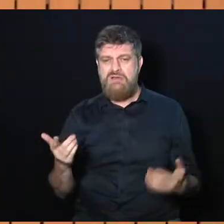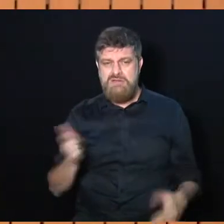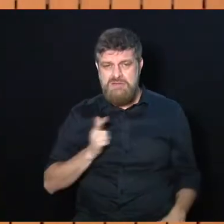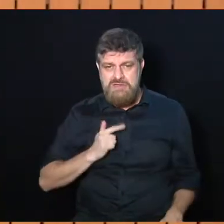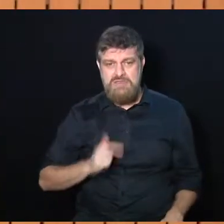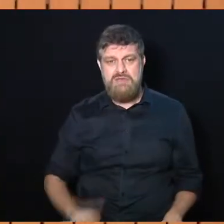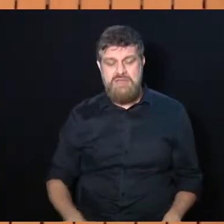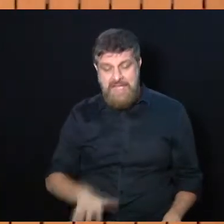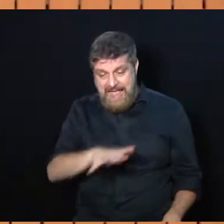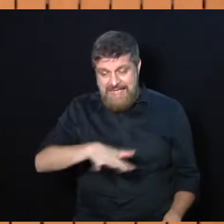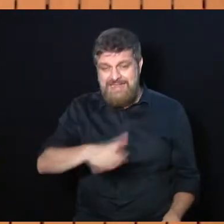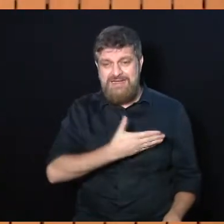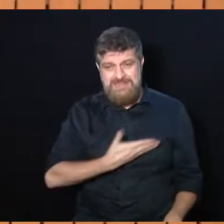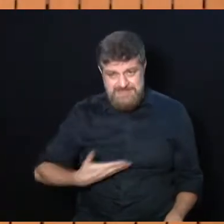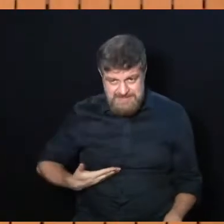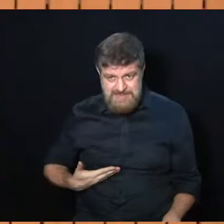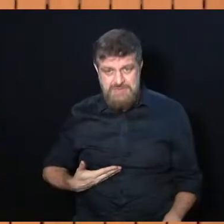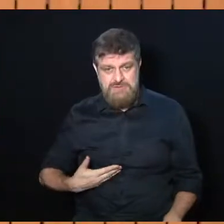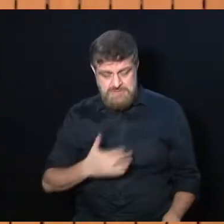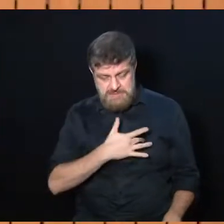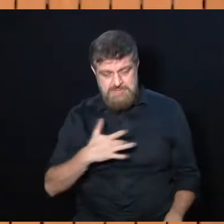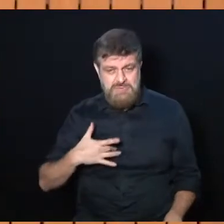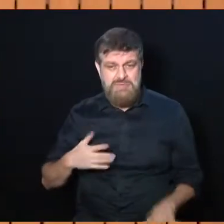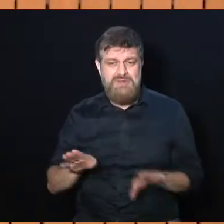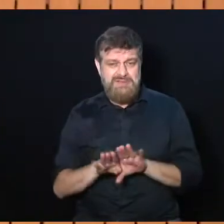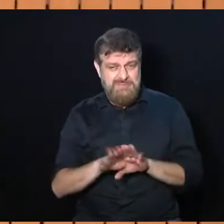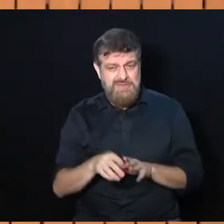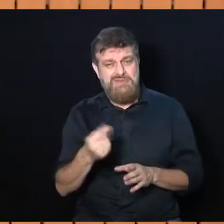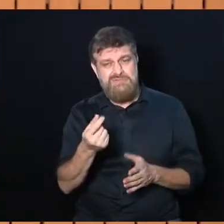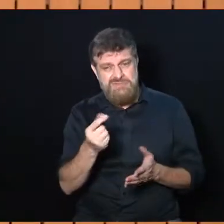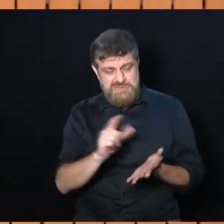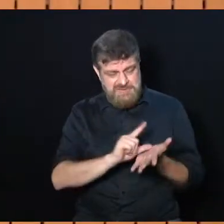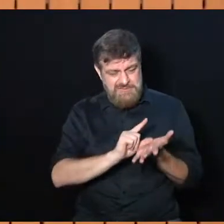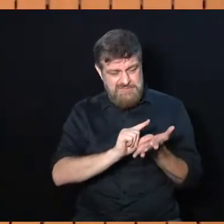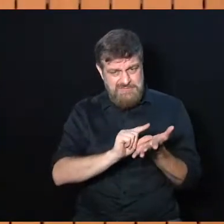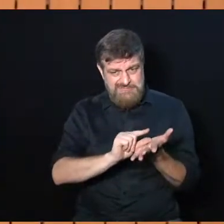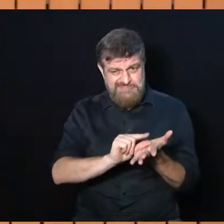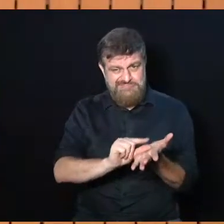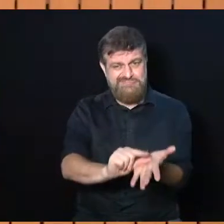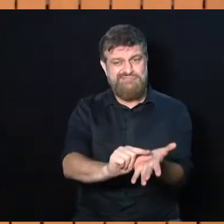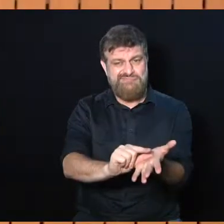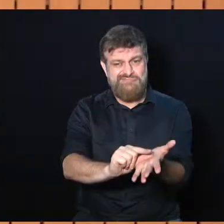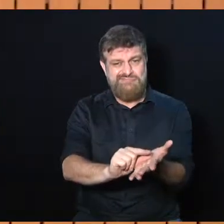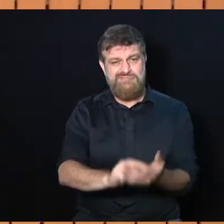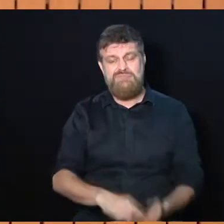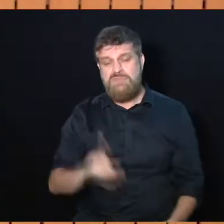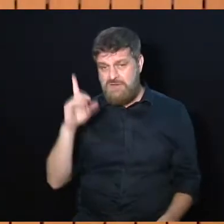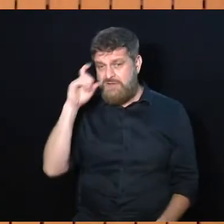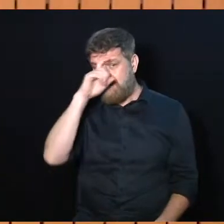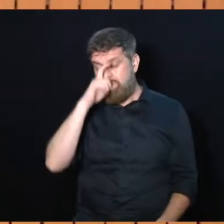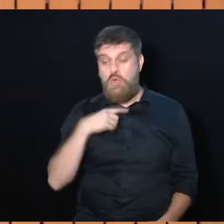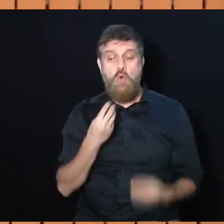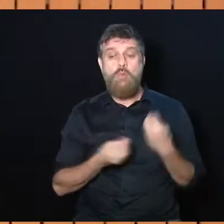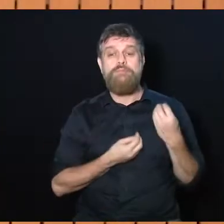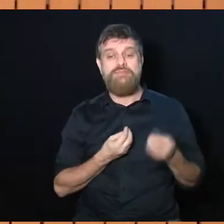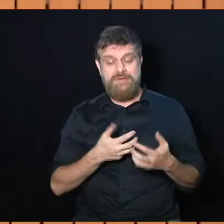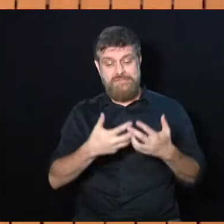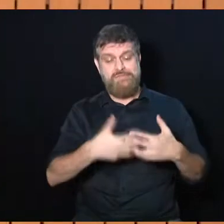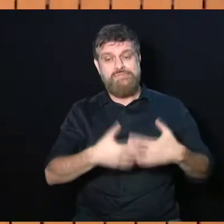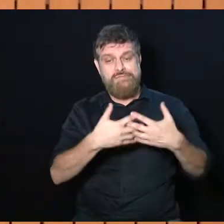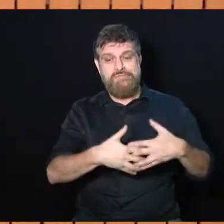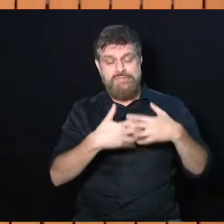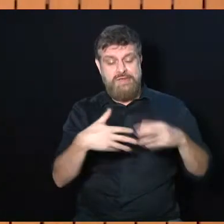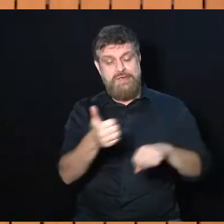situação do serviço público em geral e da universidade, que é a situação do enxugamento e da dificuldade de quadro de profissionais,